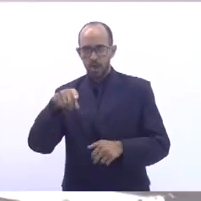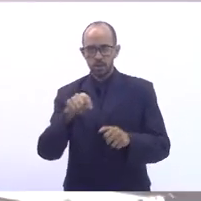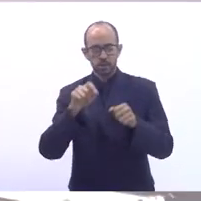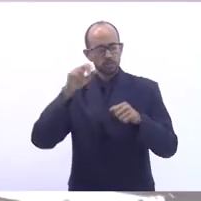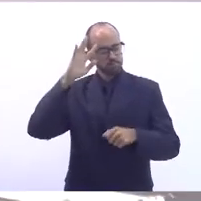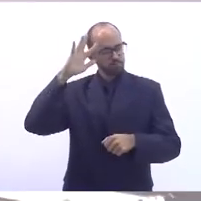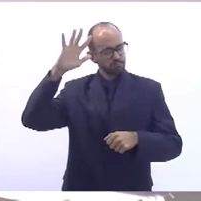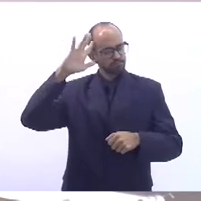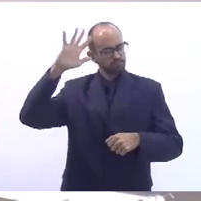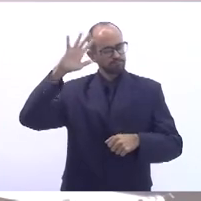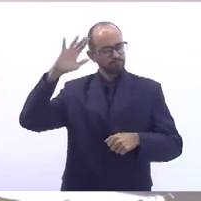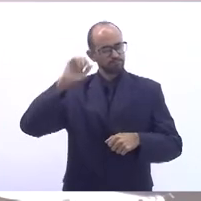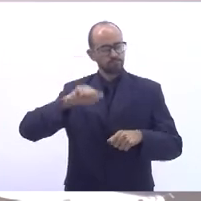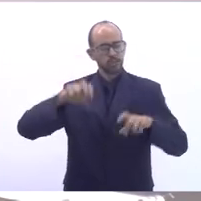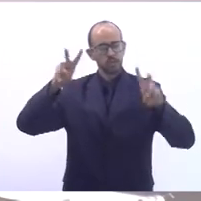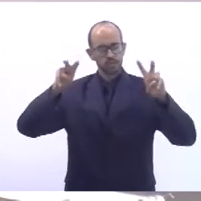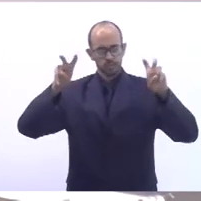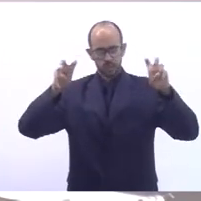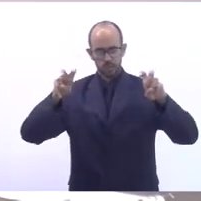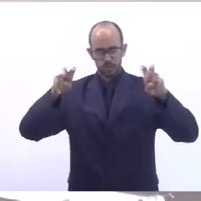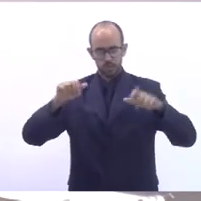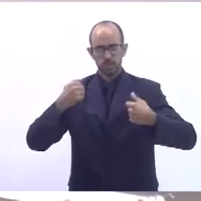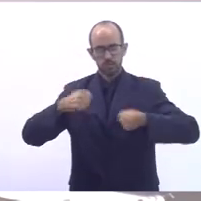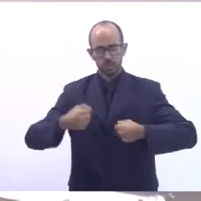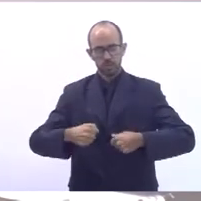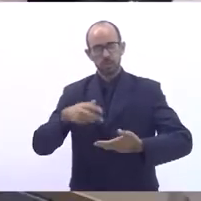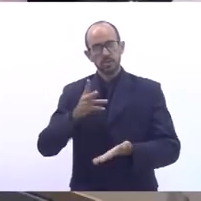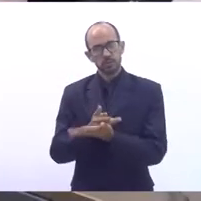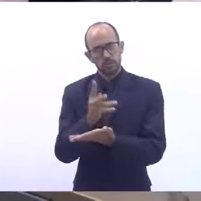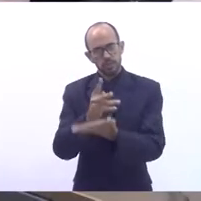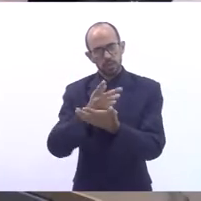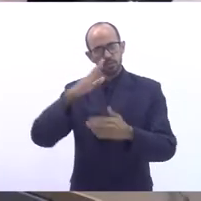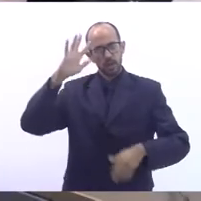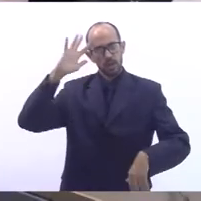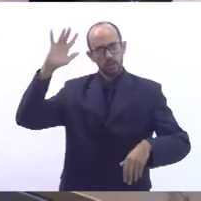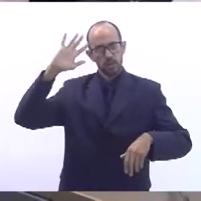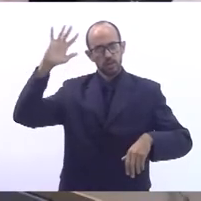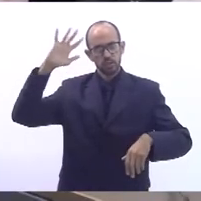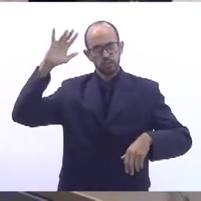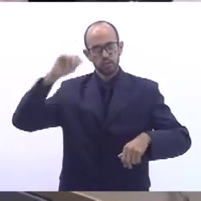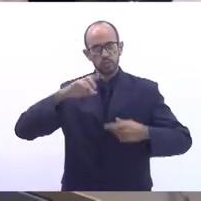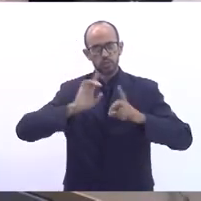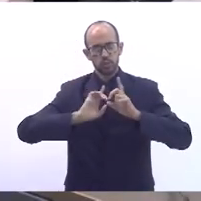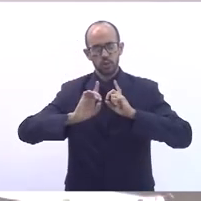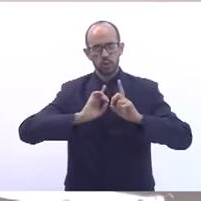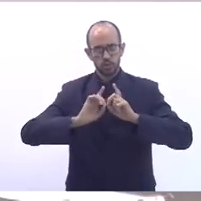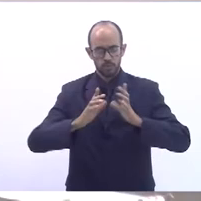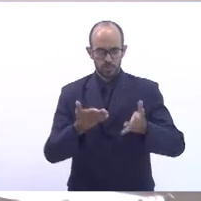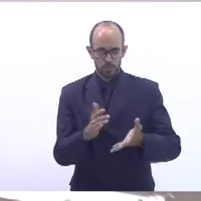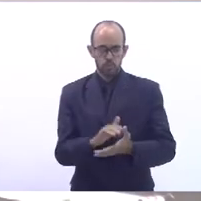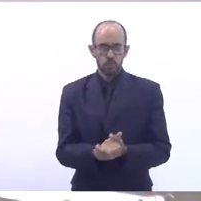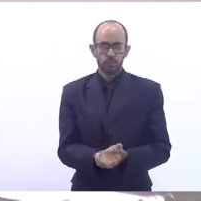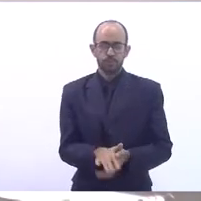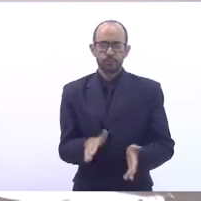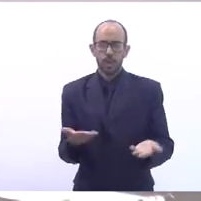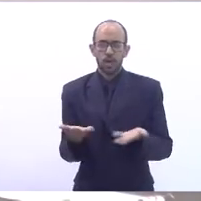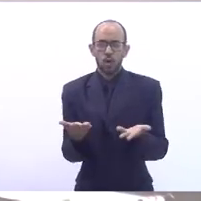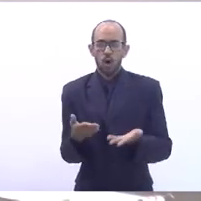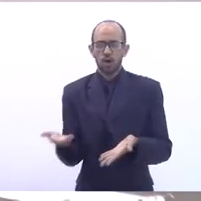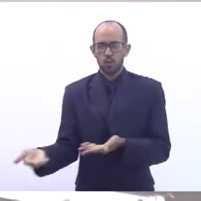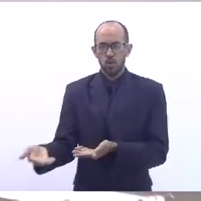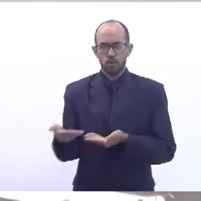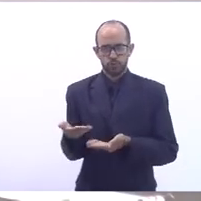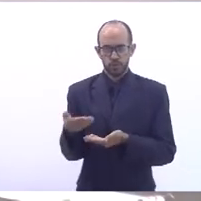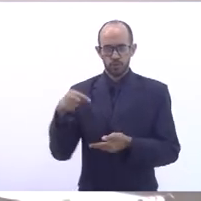reflexão de sistemas né a gente tem que sempre estar refletindo indo para o debate bom chama agora